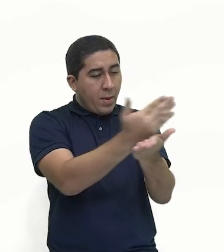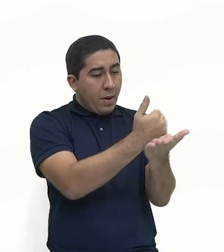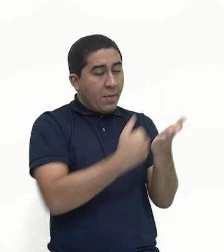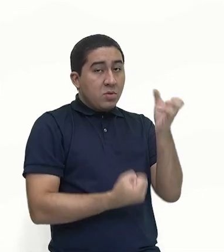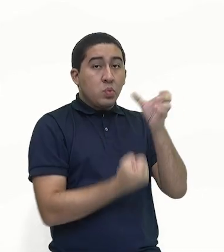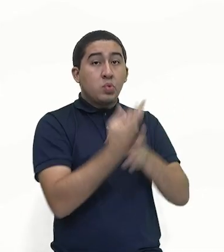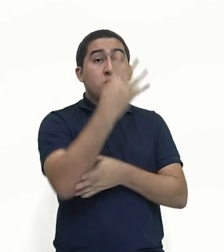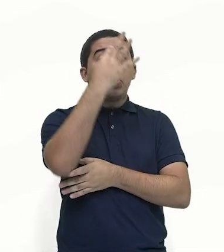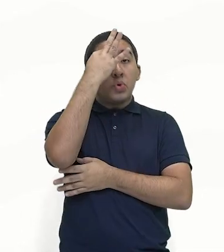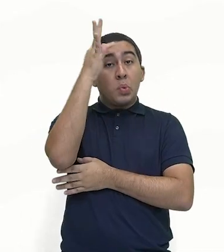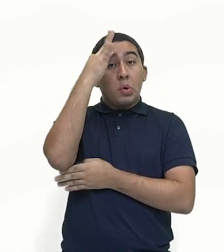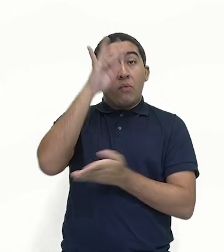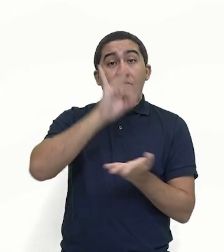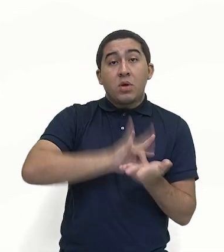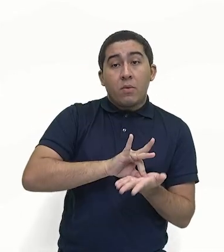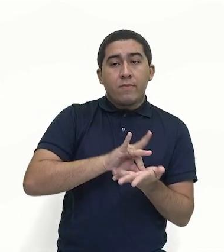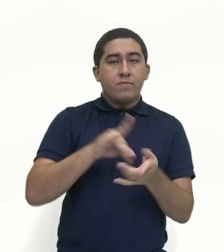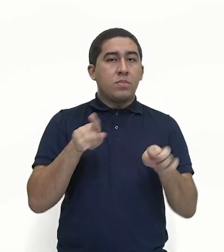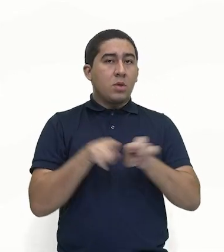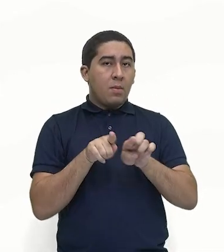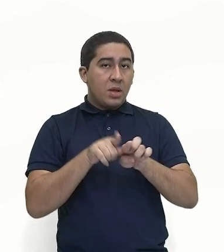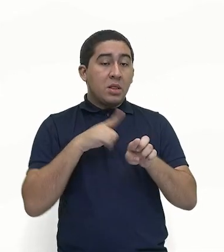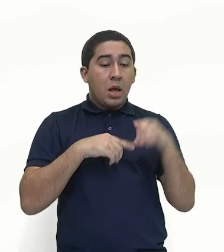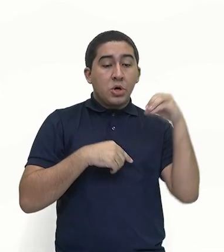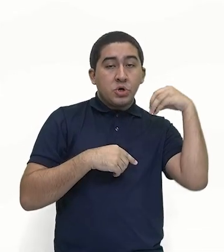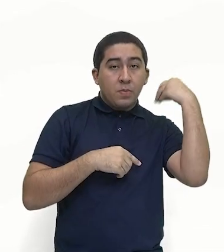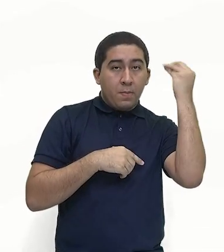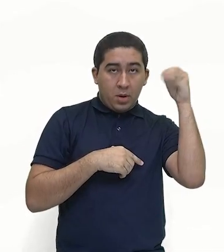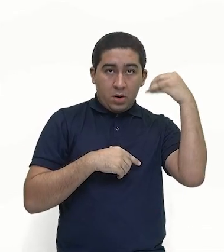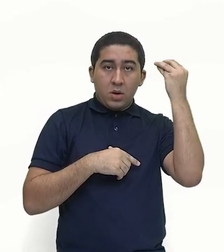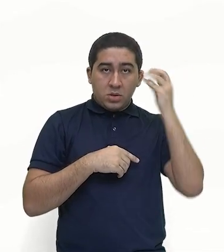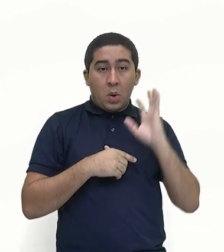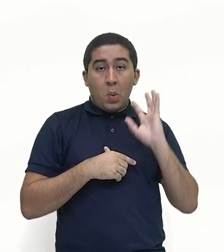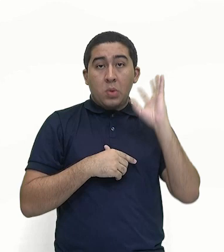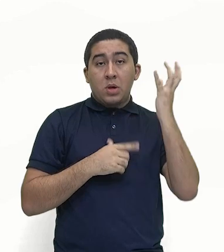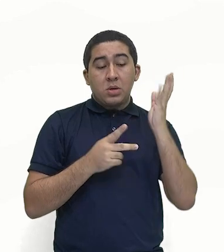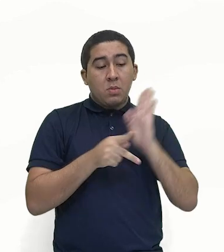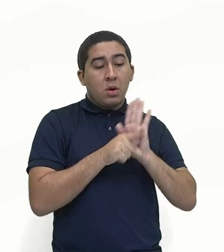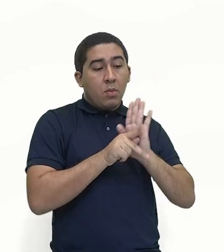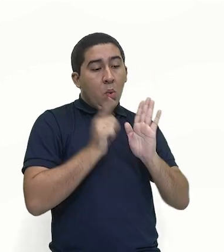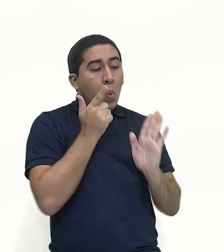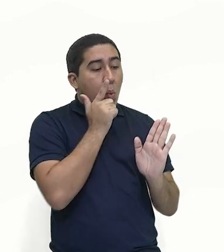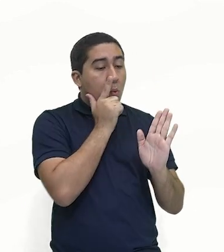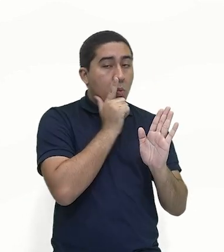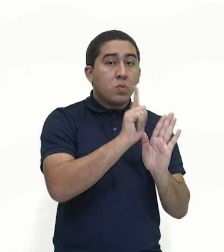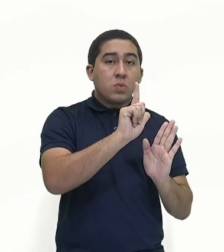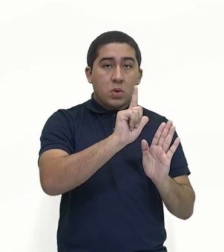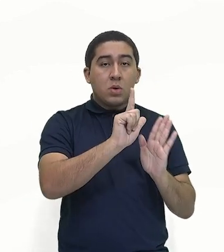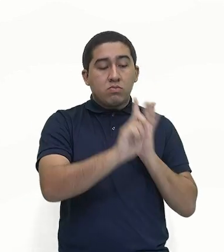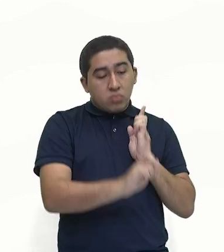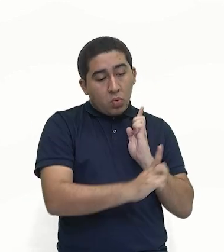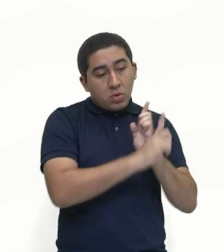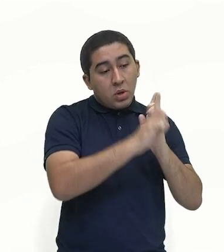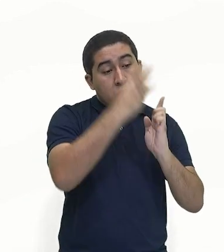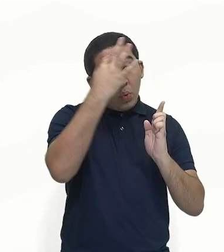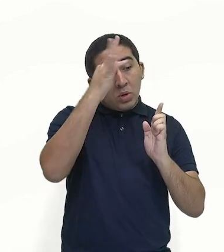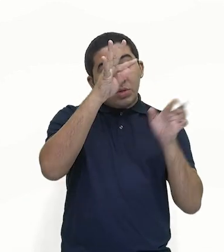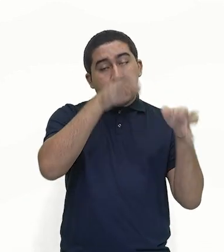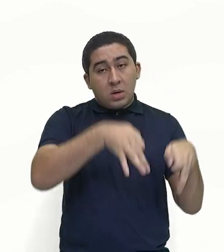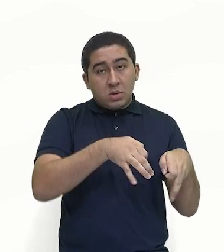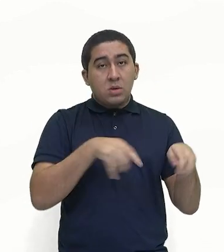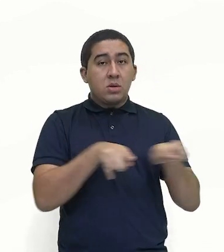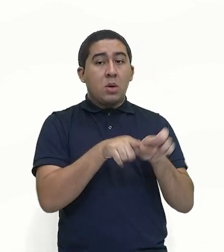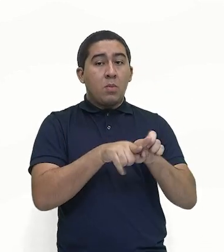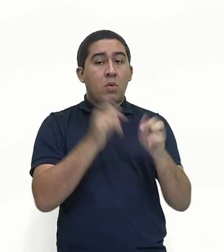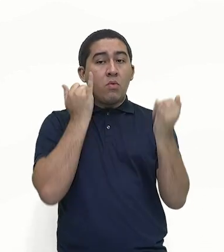relatividade. Isso tem nas experiências que são feitas para chegar até isso, né? Os fatos, os